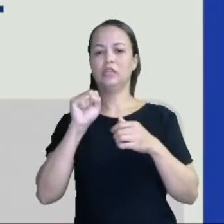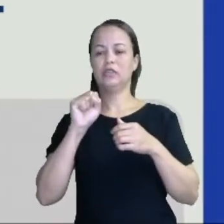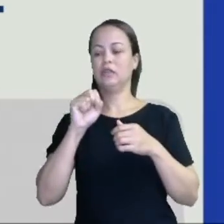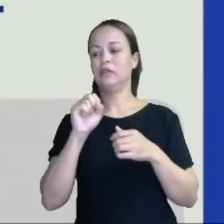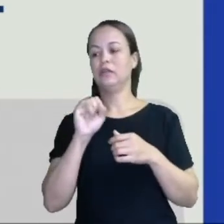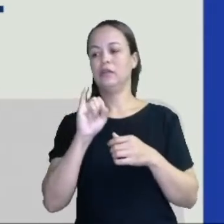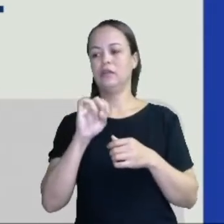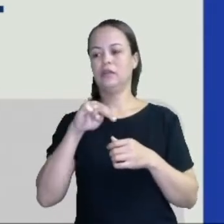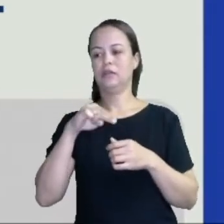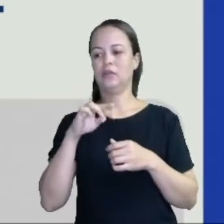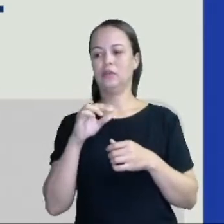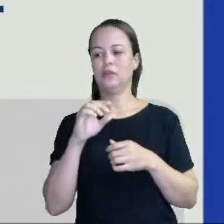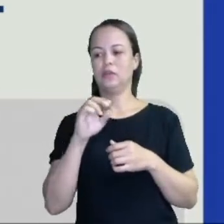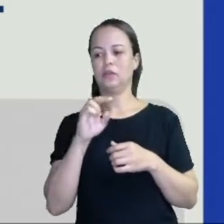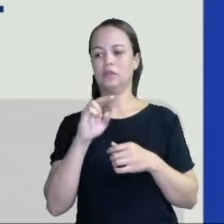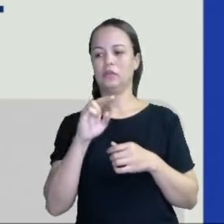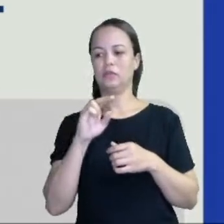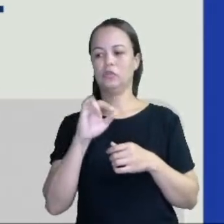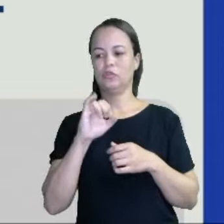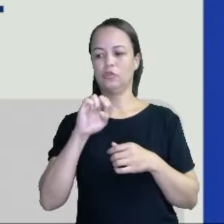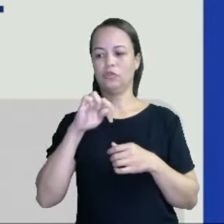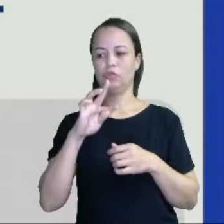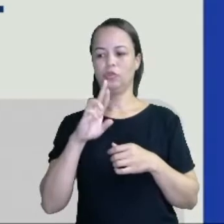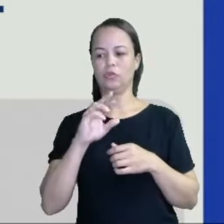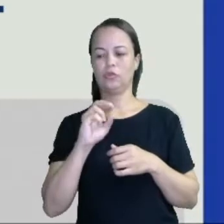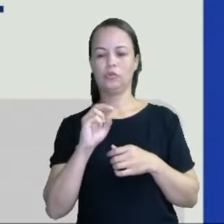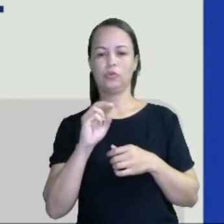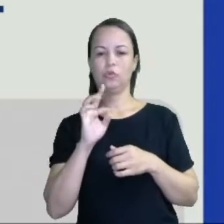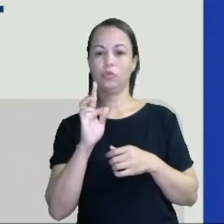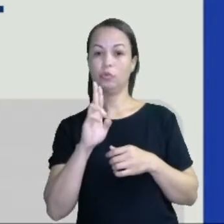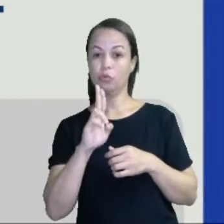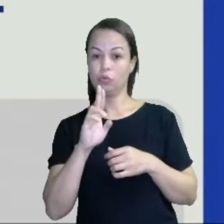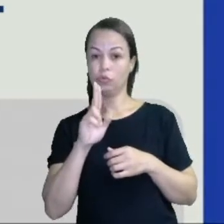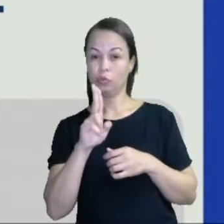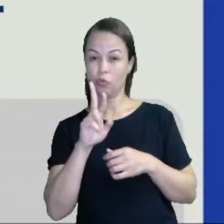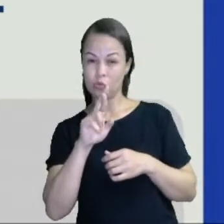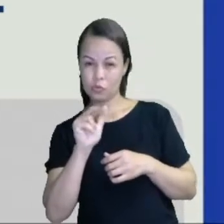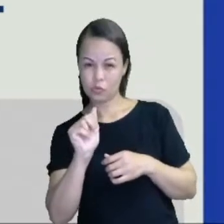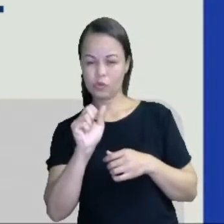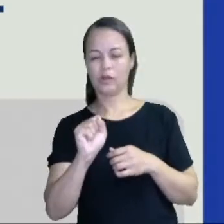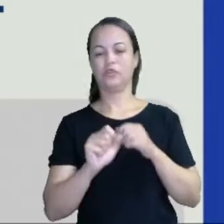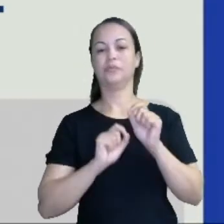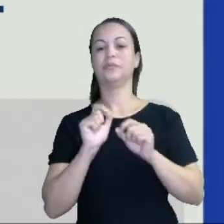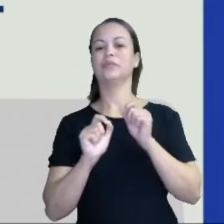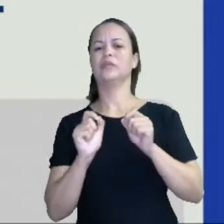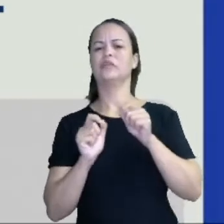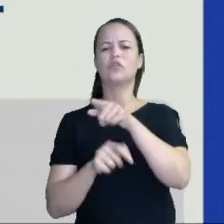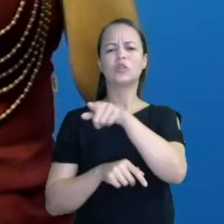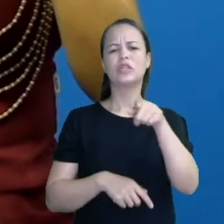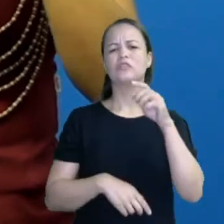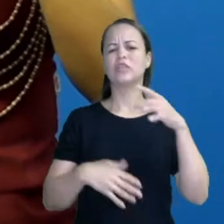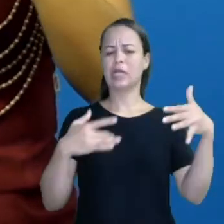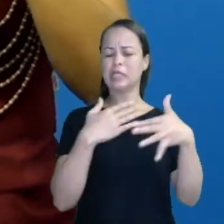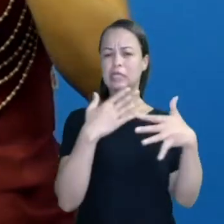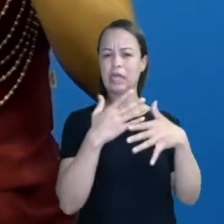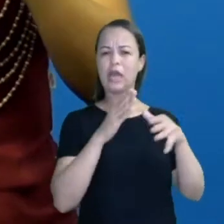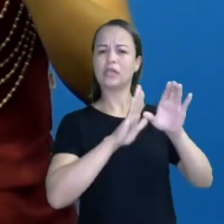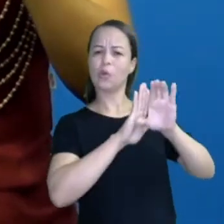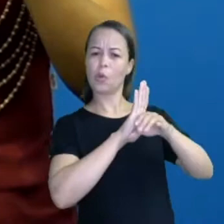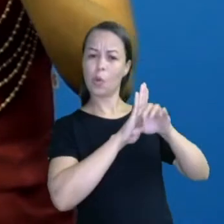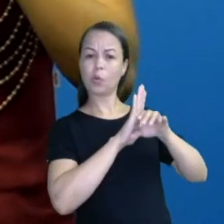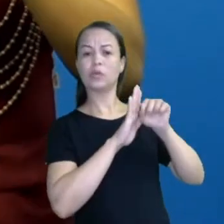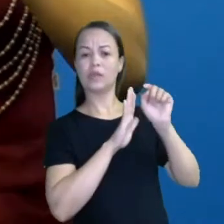humanas que podem ser planejadas ou não, certo? Ou seja, vocês viram na aula passada o conceito